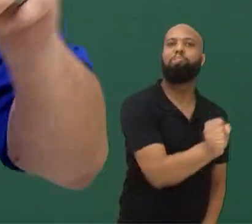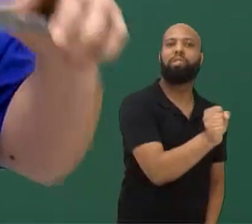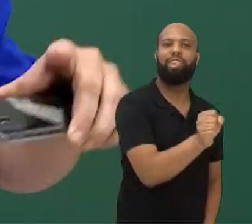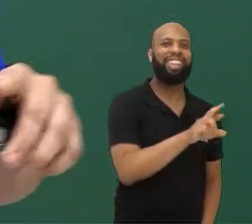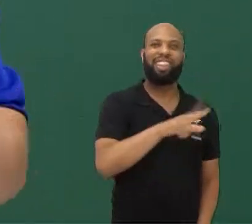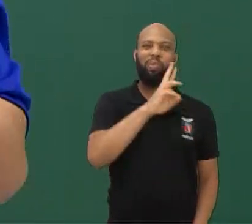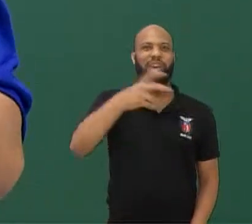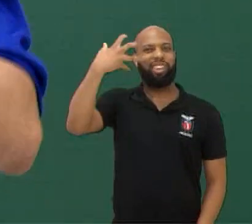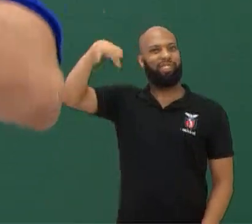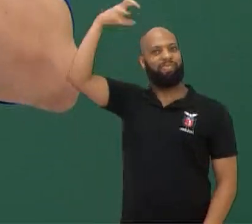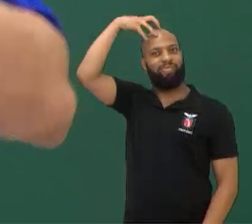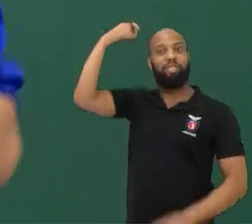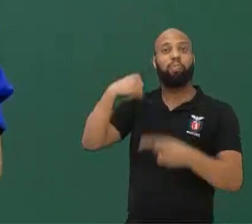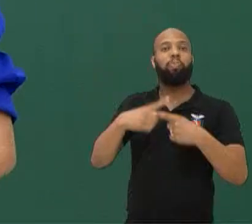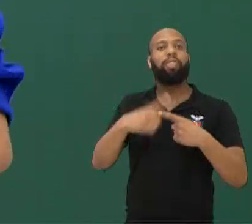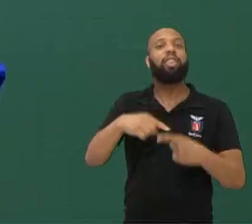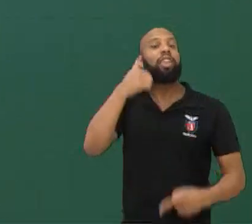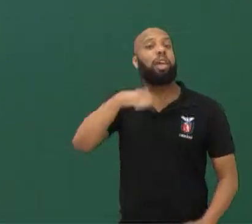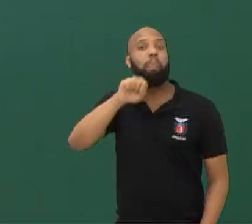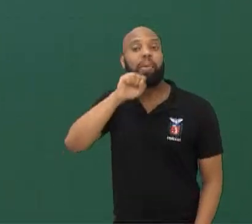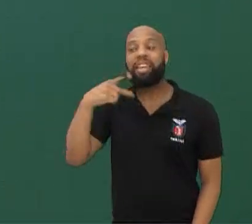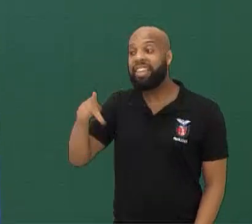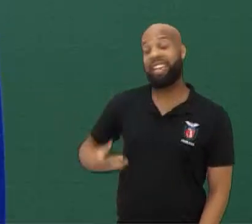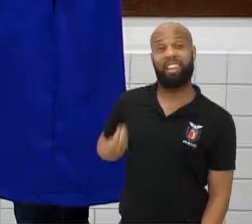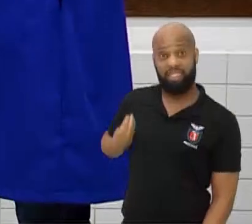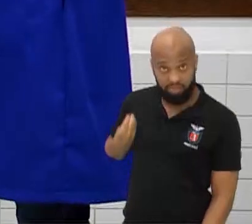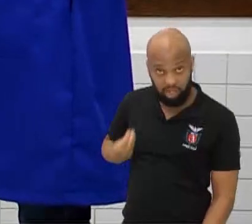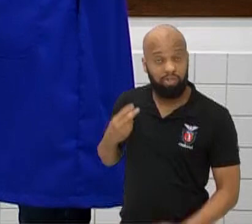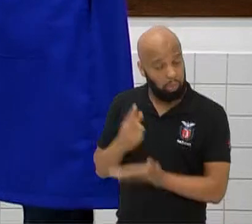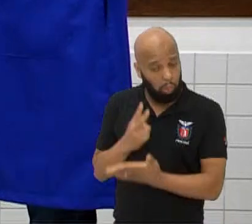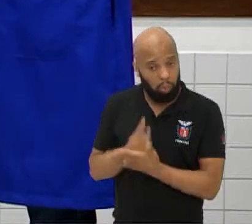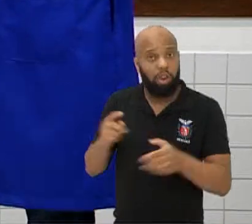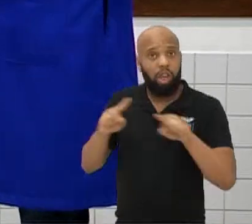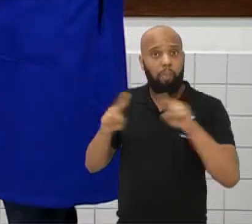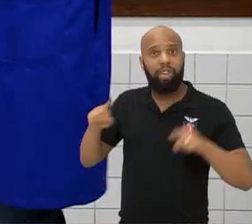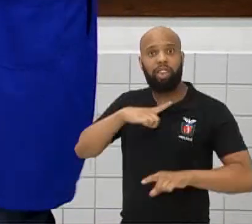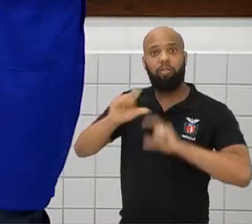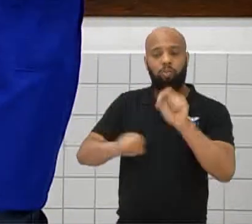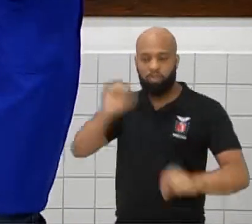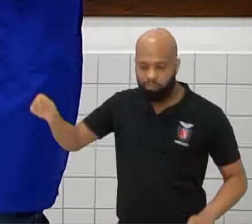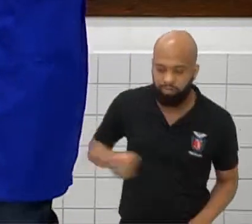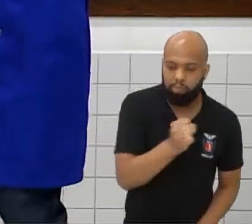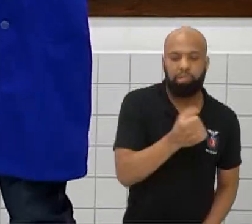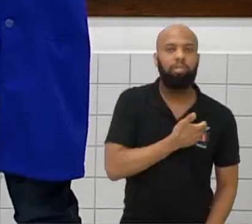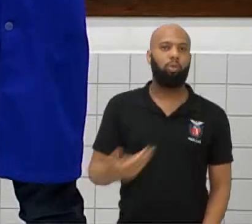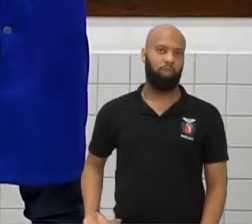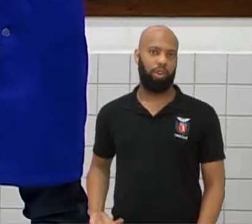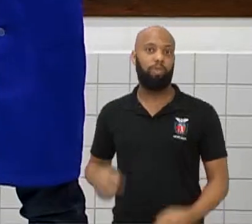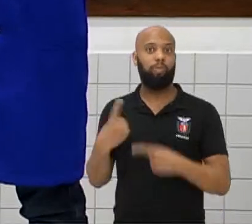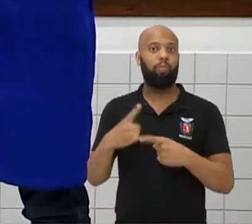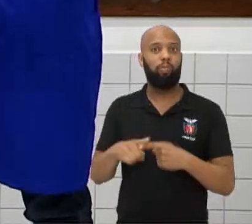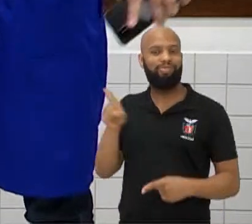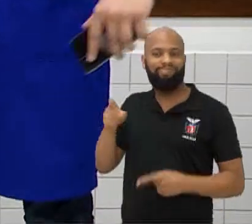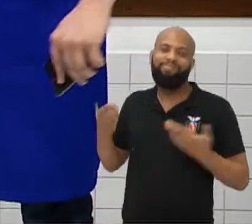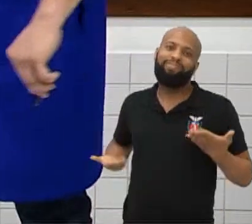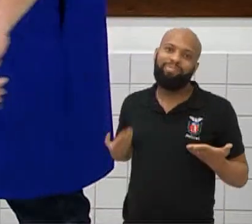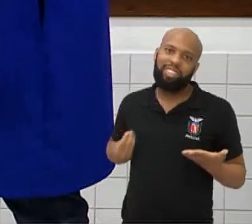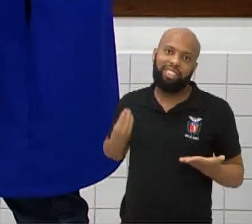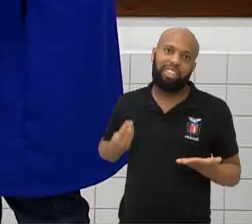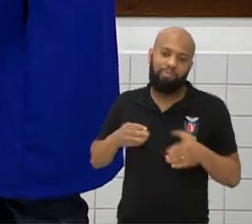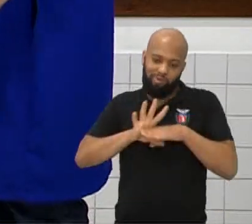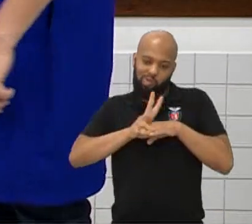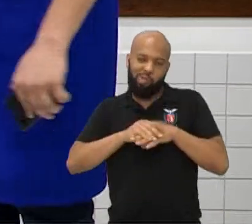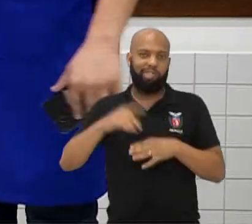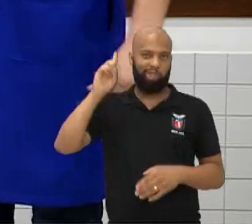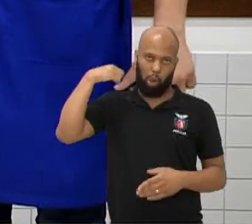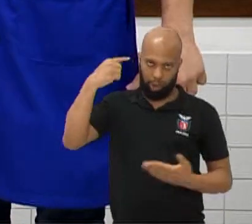não era o rei. A mãe dele estava viva, Rodrigo. Estava viva, mas ele teve que governar, já que ela estava doente aí então.